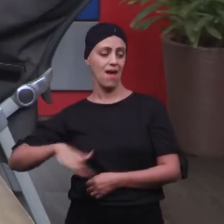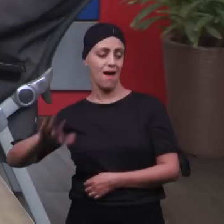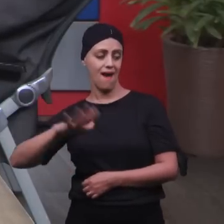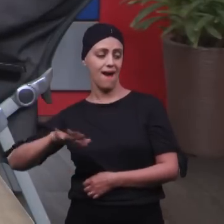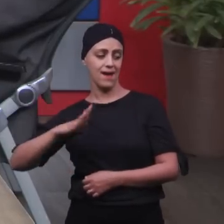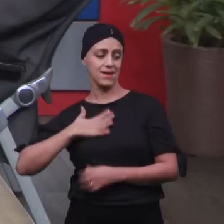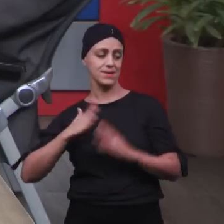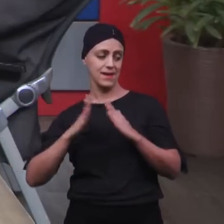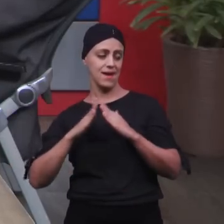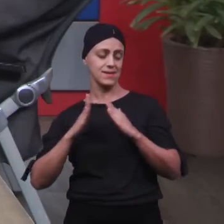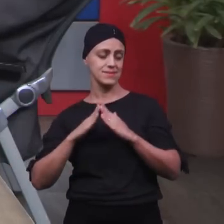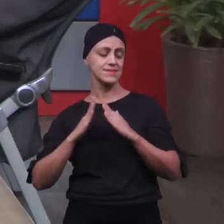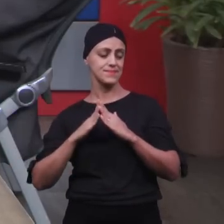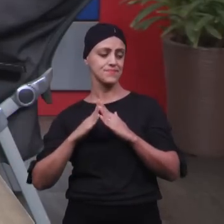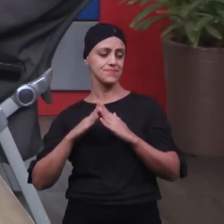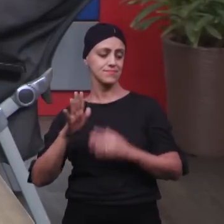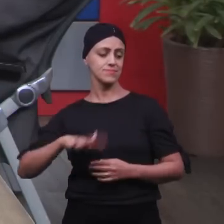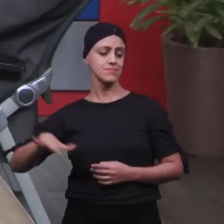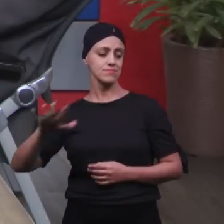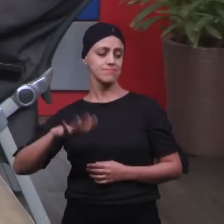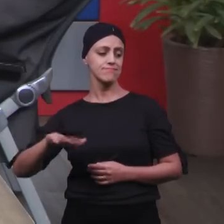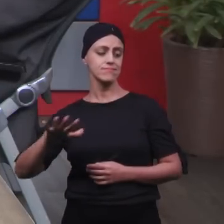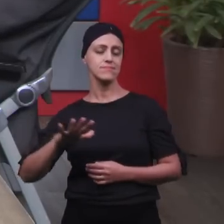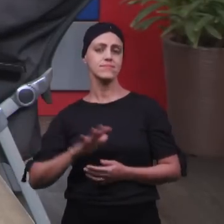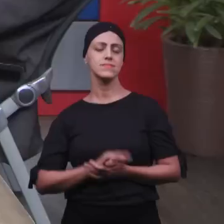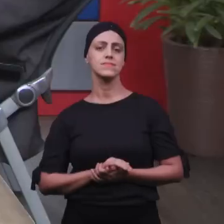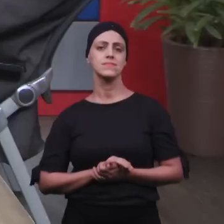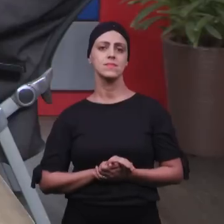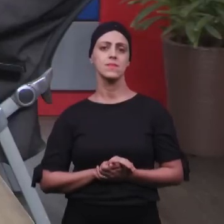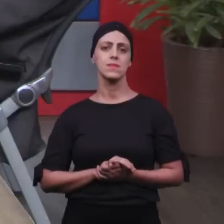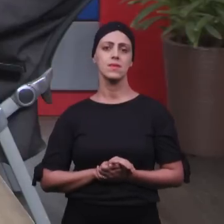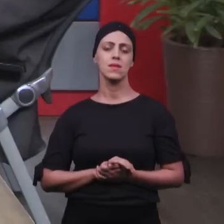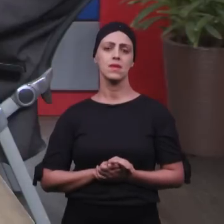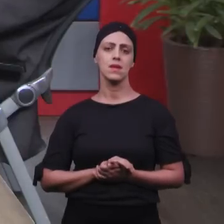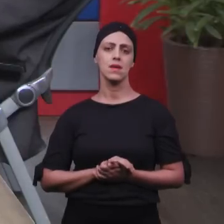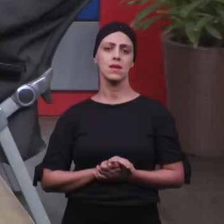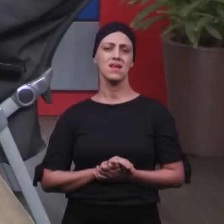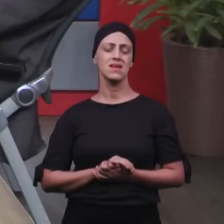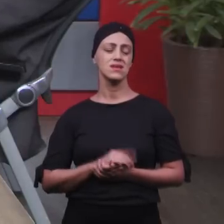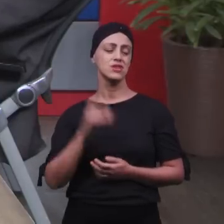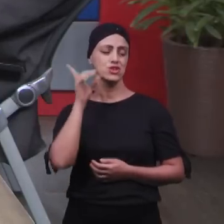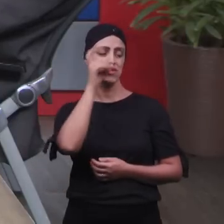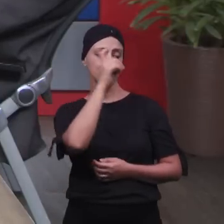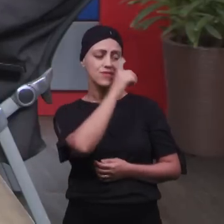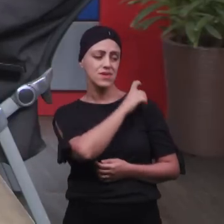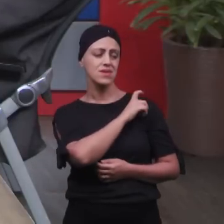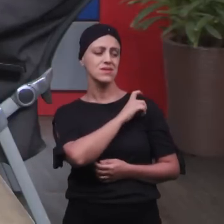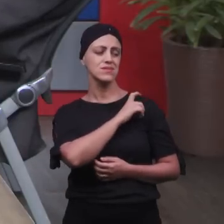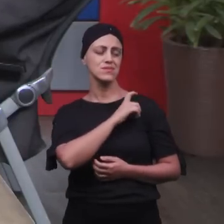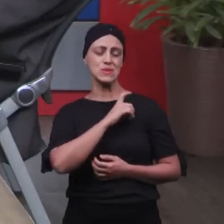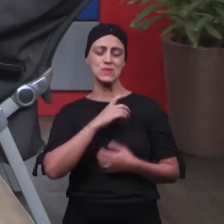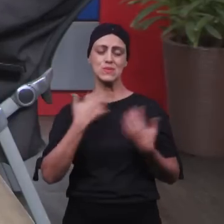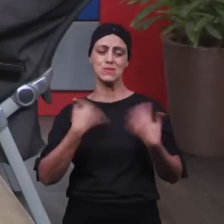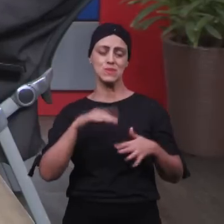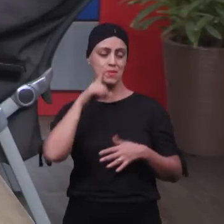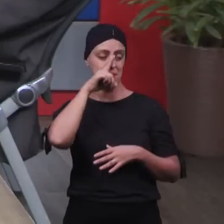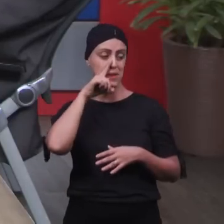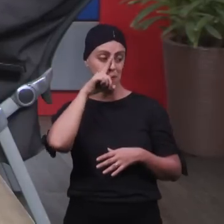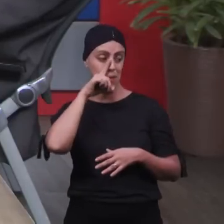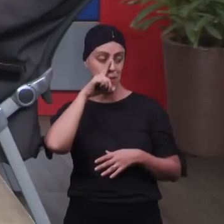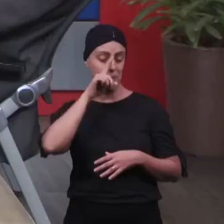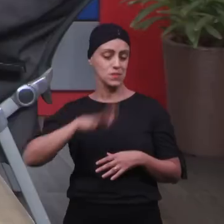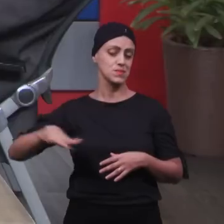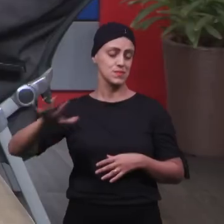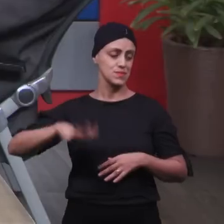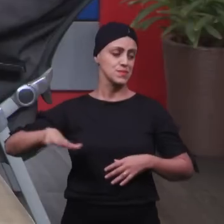casa, é uma área conflagrada, né? Uma área complicada com relação à segurança.